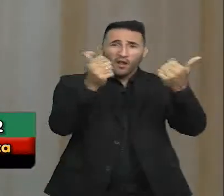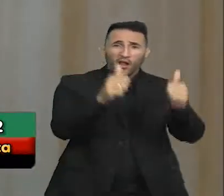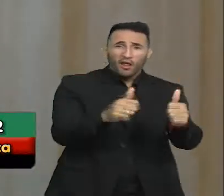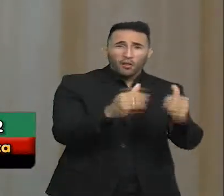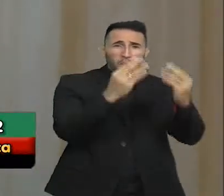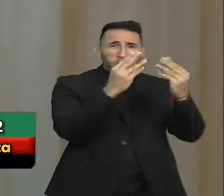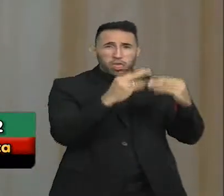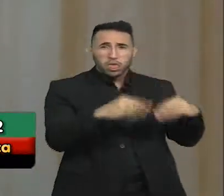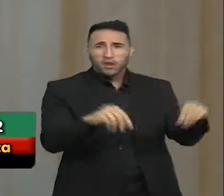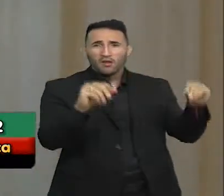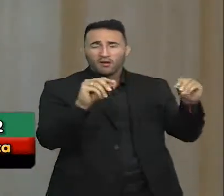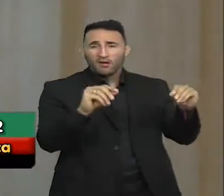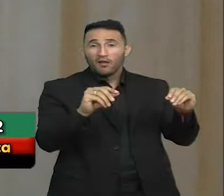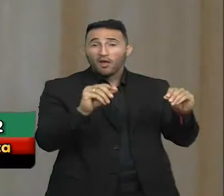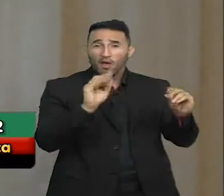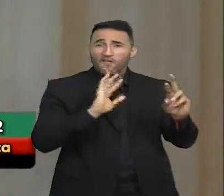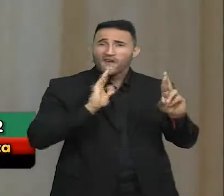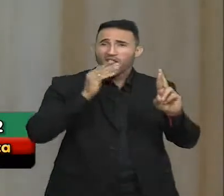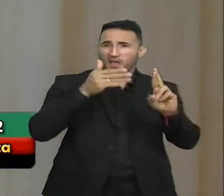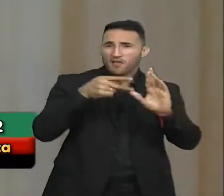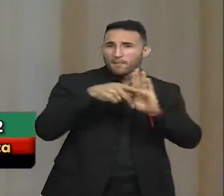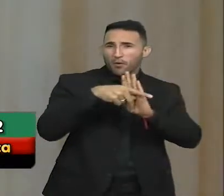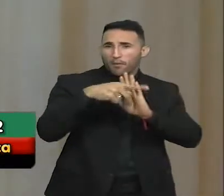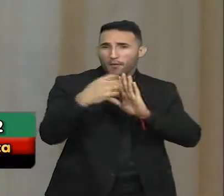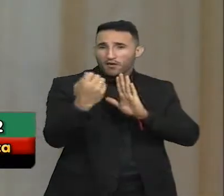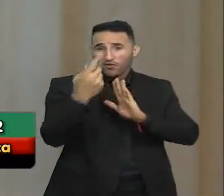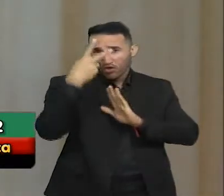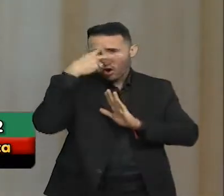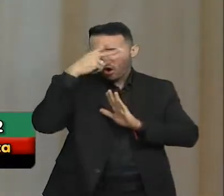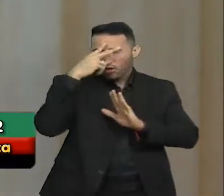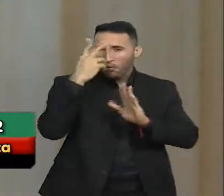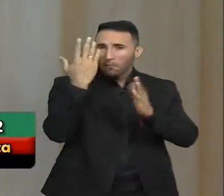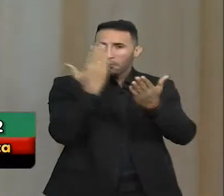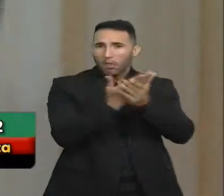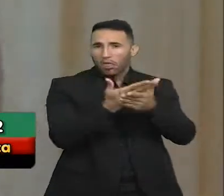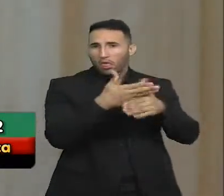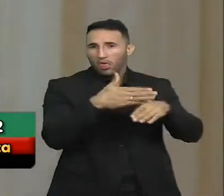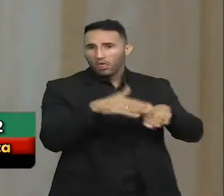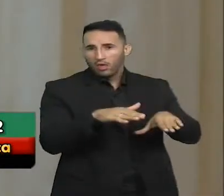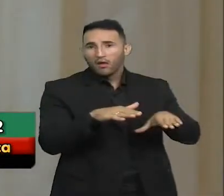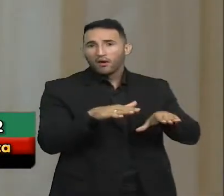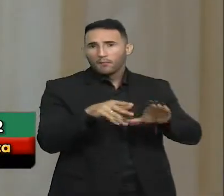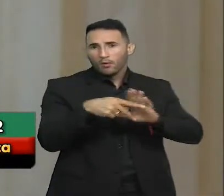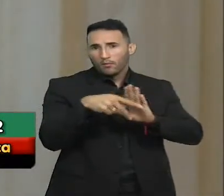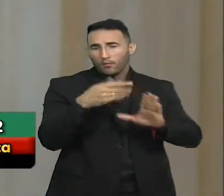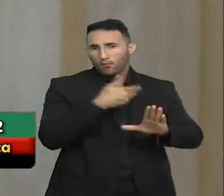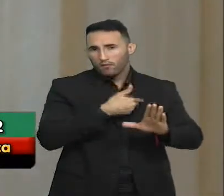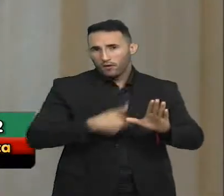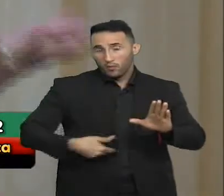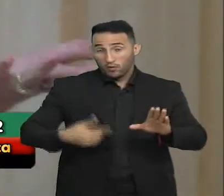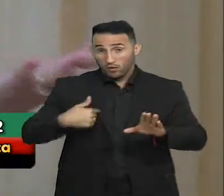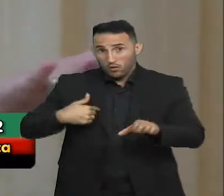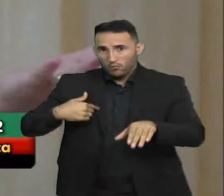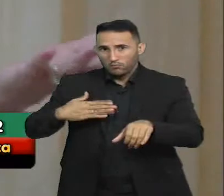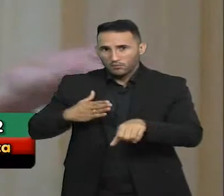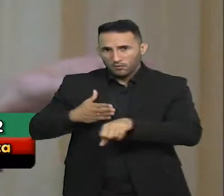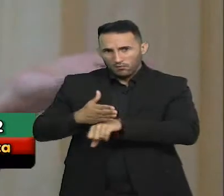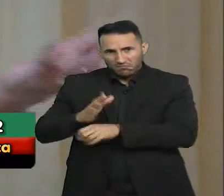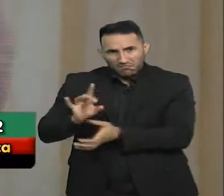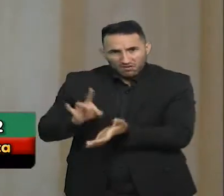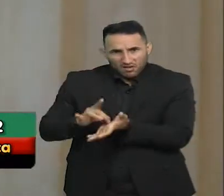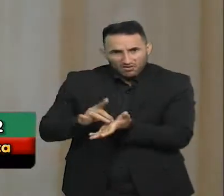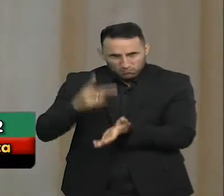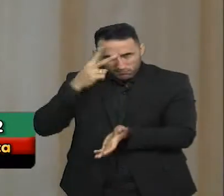destruídos referências históricas, como era a Ervi, que, infelizmente, foi destruída num governo do qual eu participei, assumo,